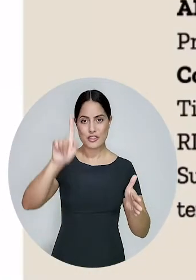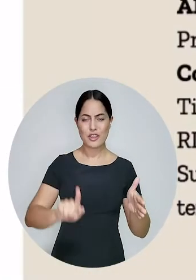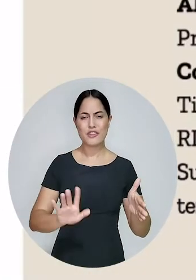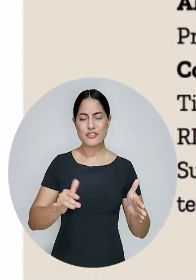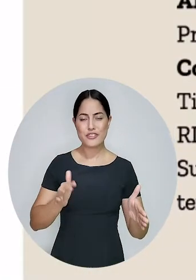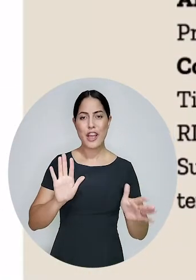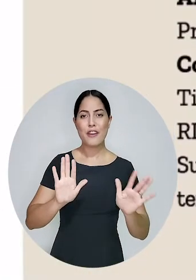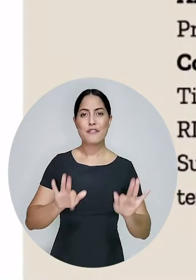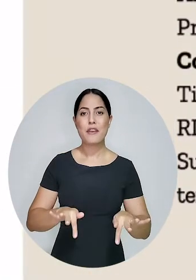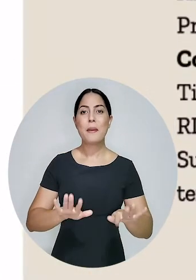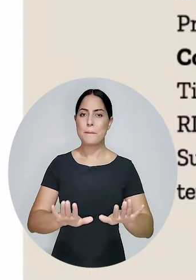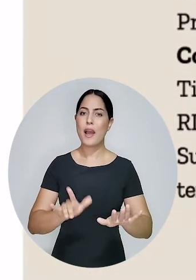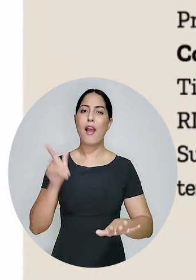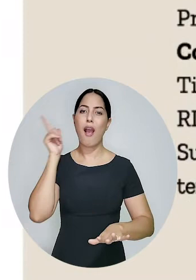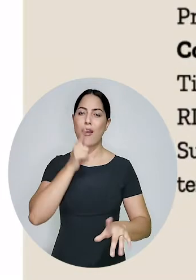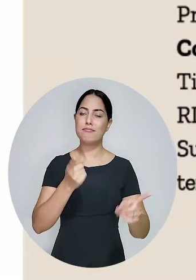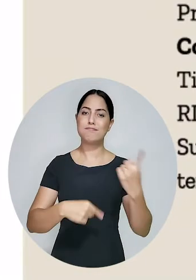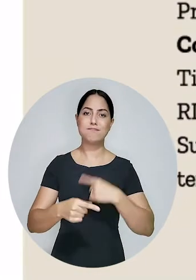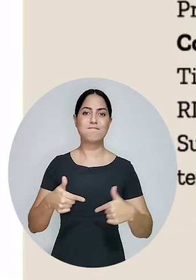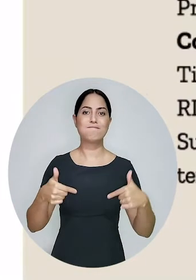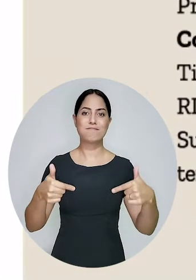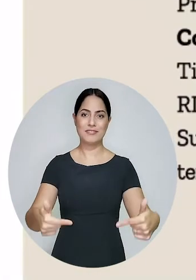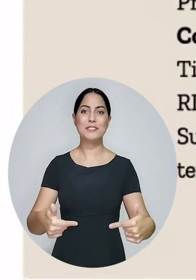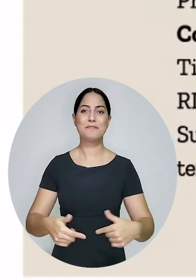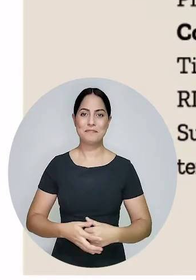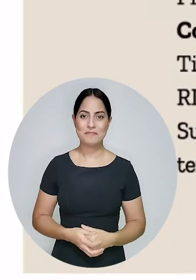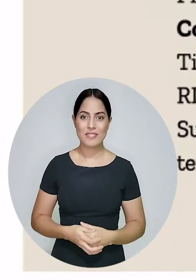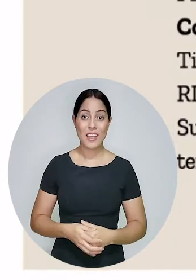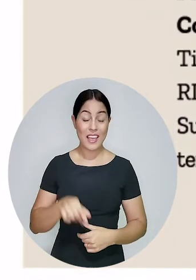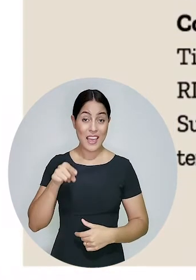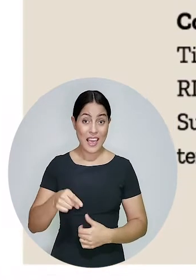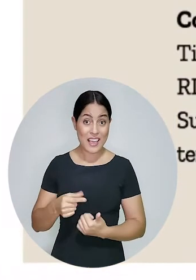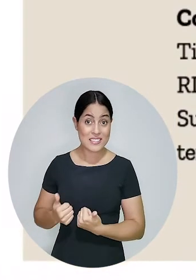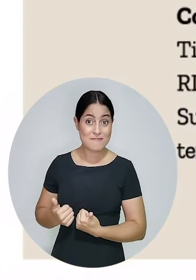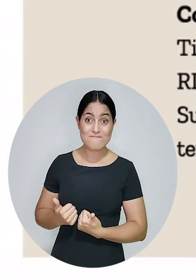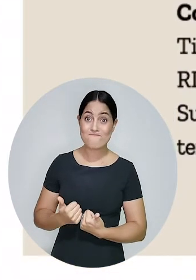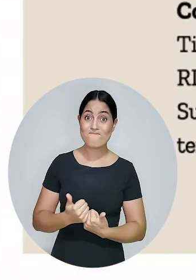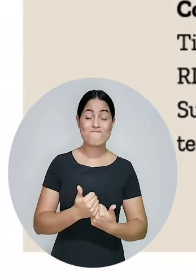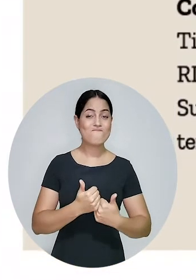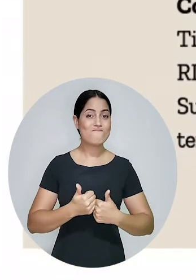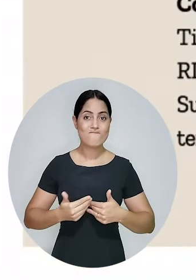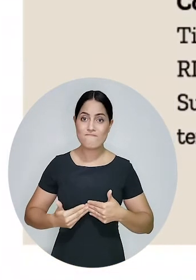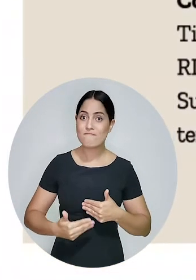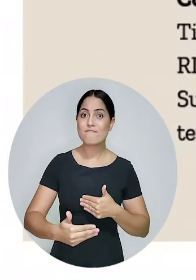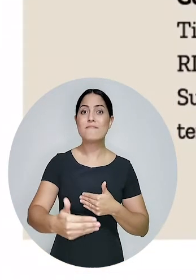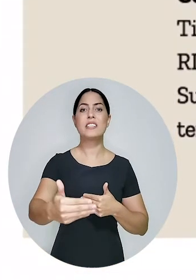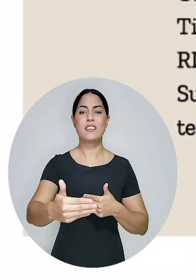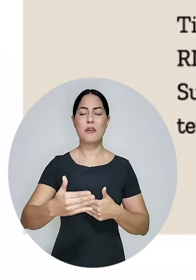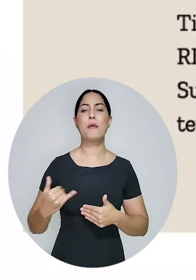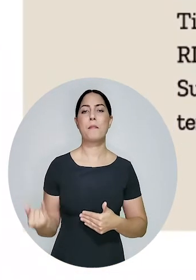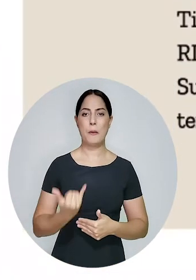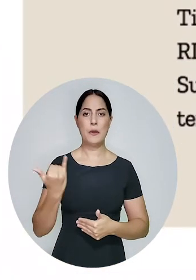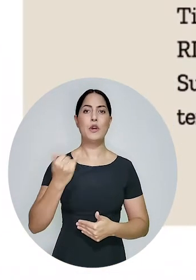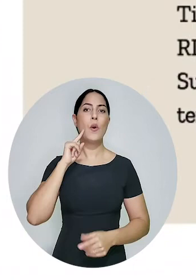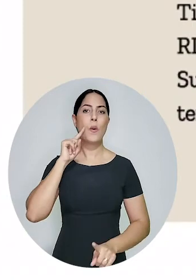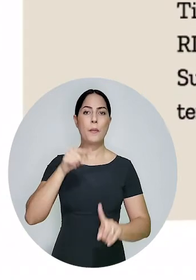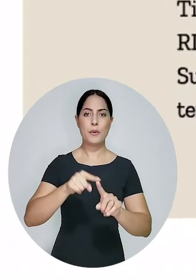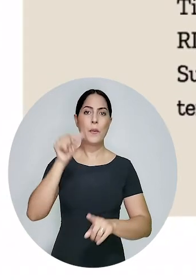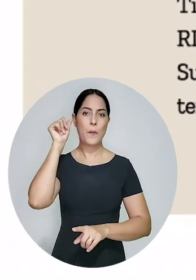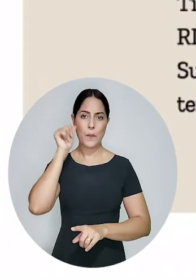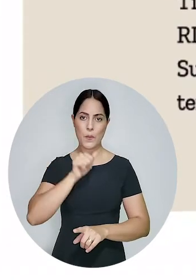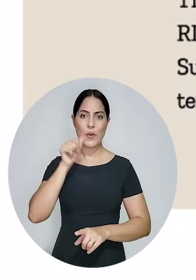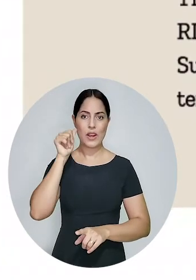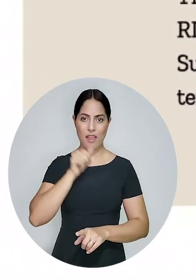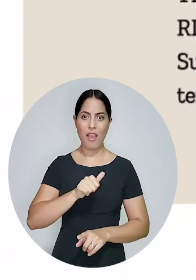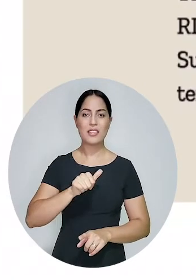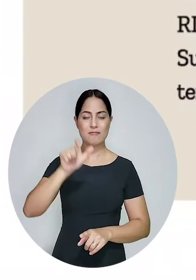o primeiro passo essencial em um processo que deve garantir às mulheres crescente participação na ordem, em especial